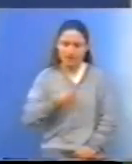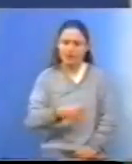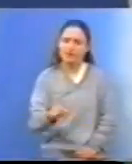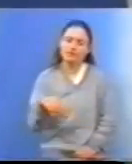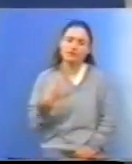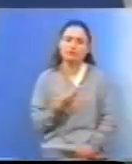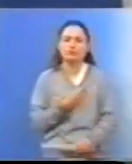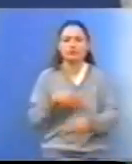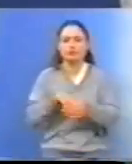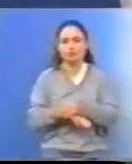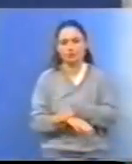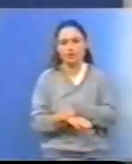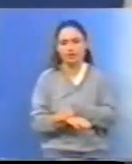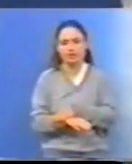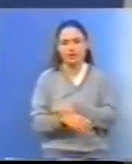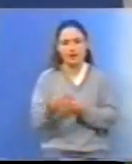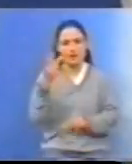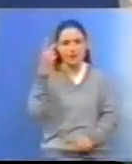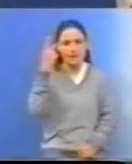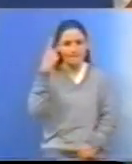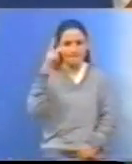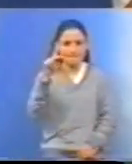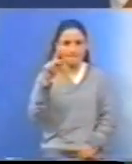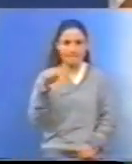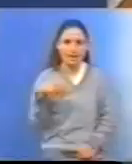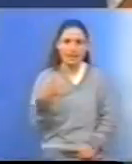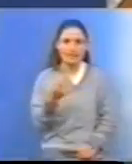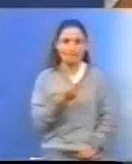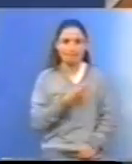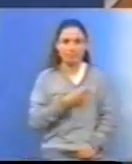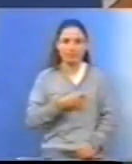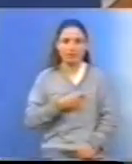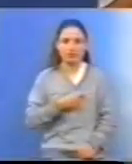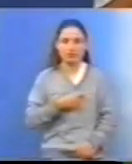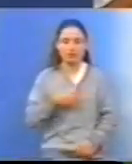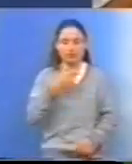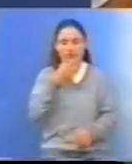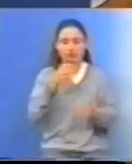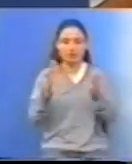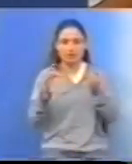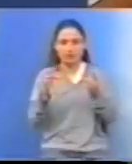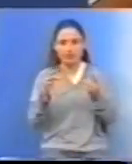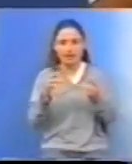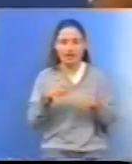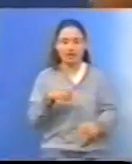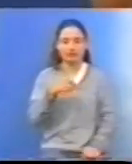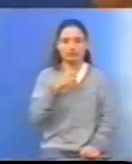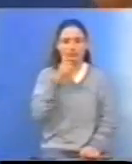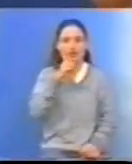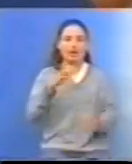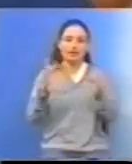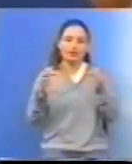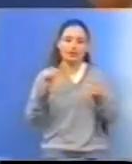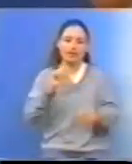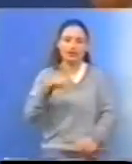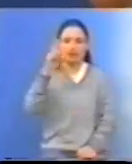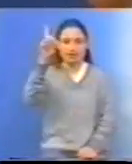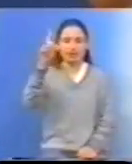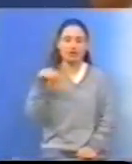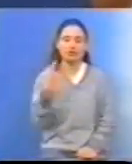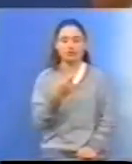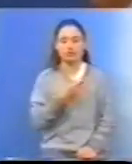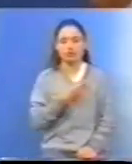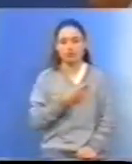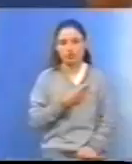em avançar. Mas eu imagino também a maneira como você deve se sentir, uma vez que